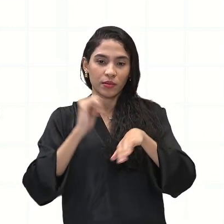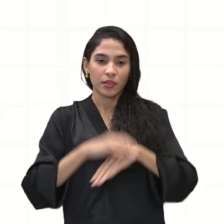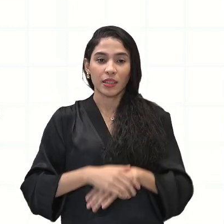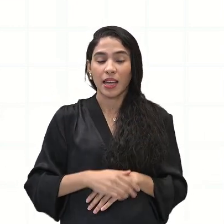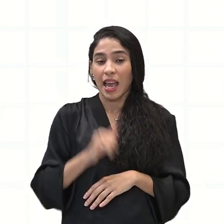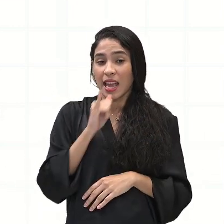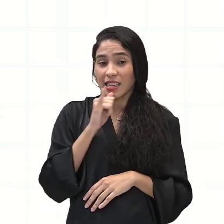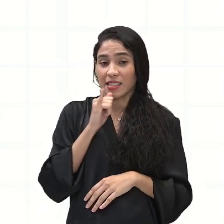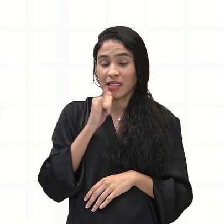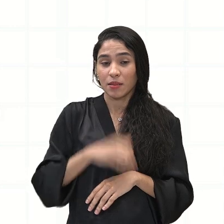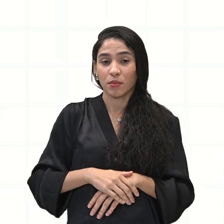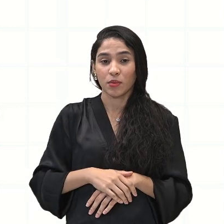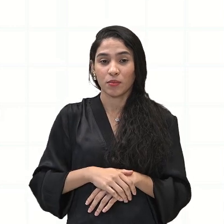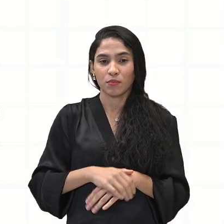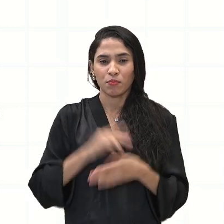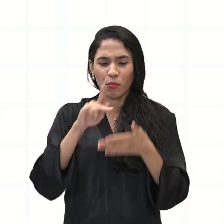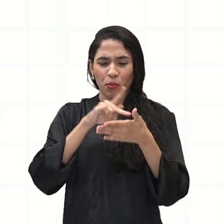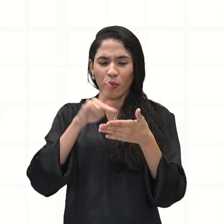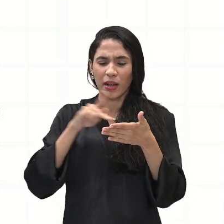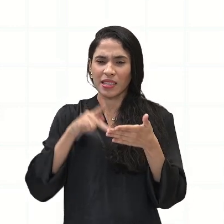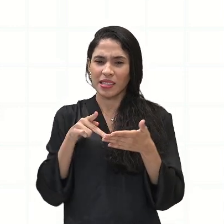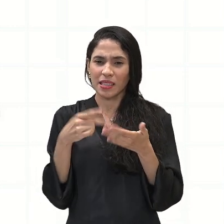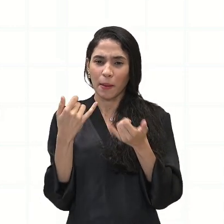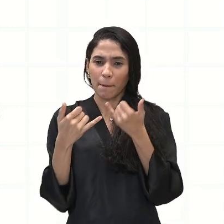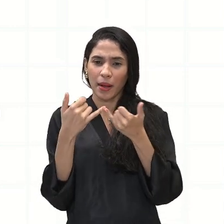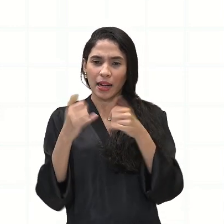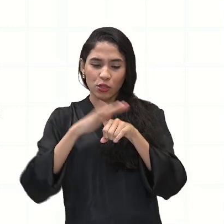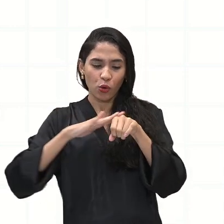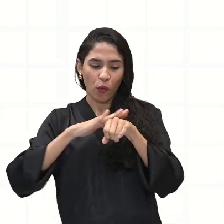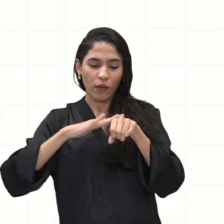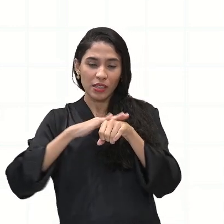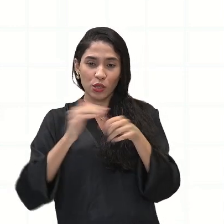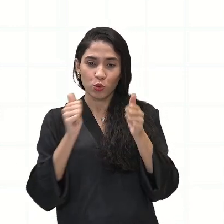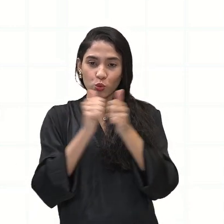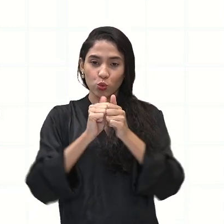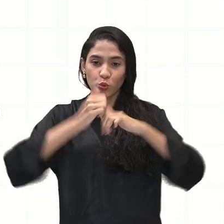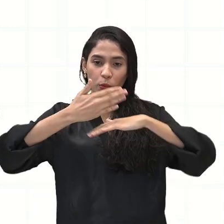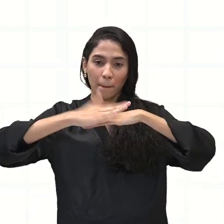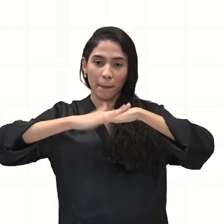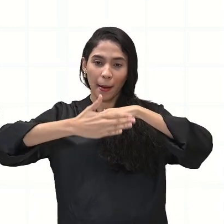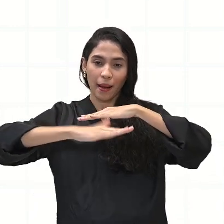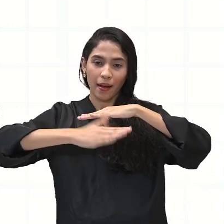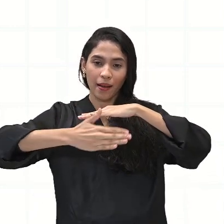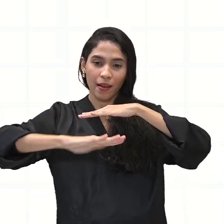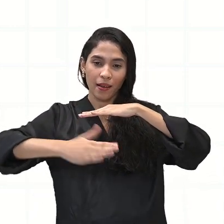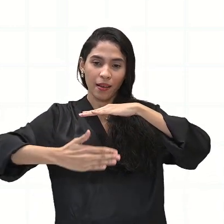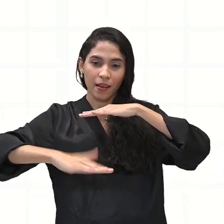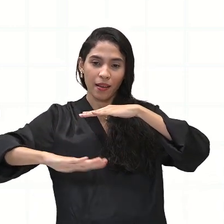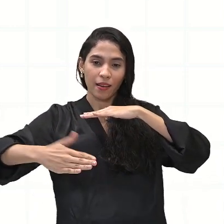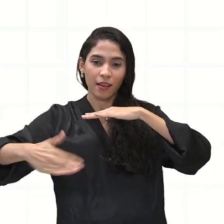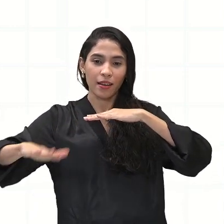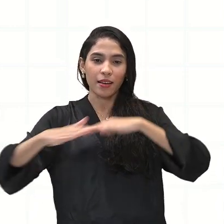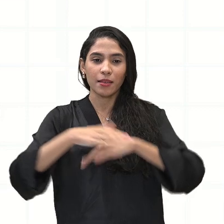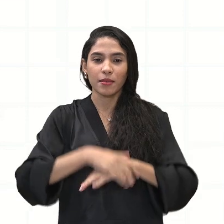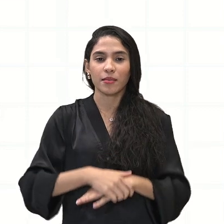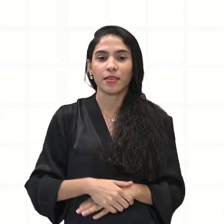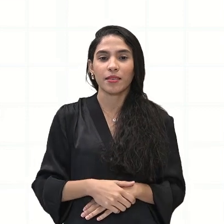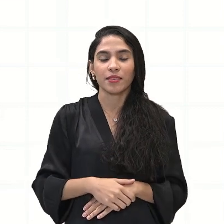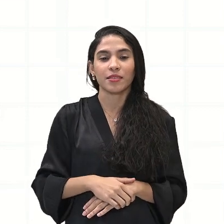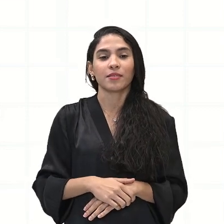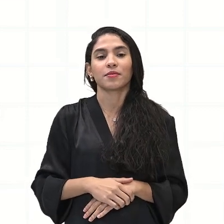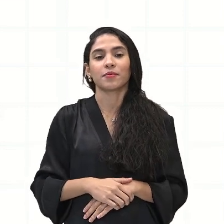o poeta estivesse conversando com o mar. Então, ele chama o mar. Quanto do